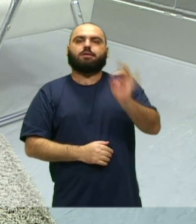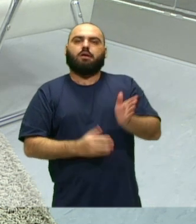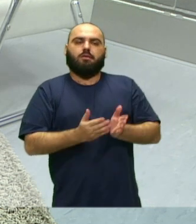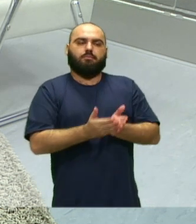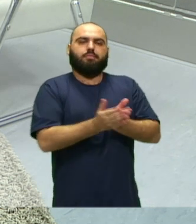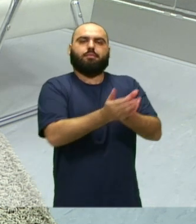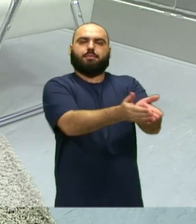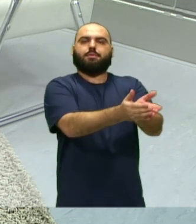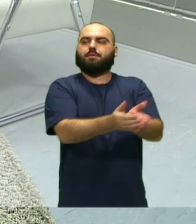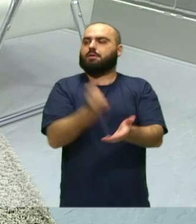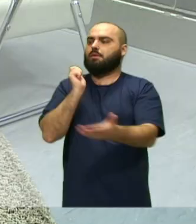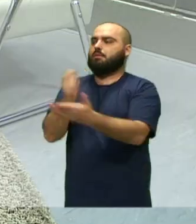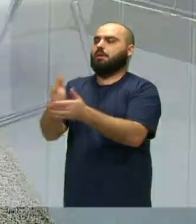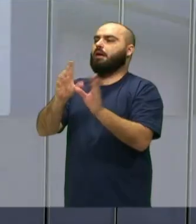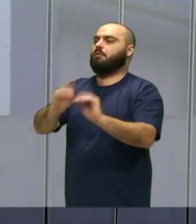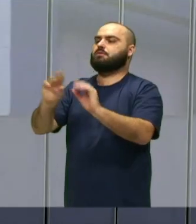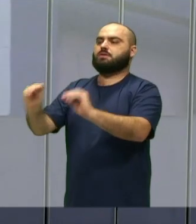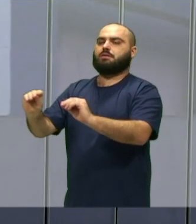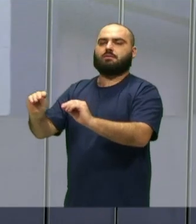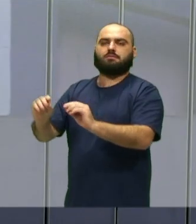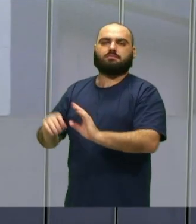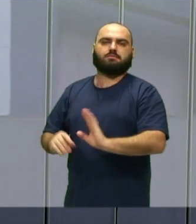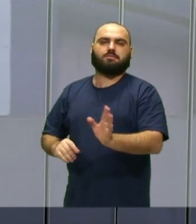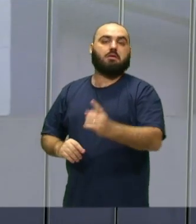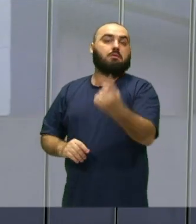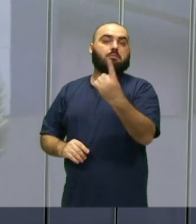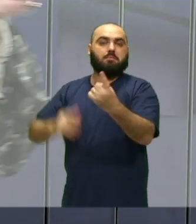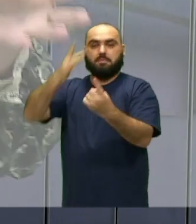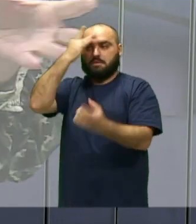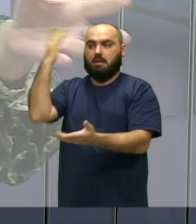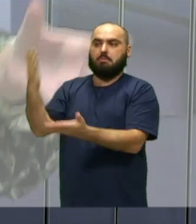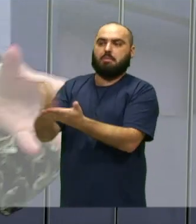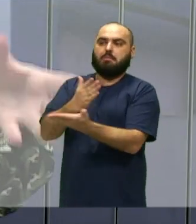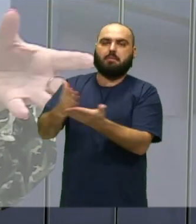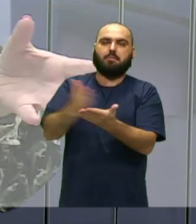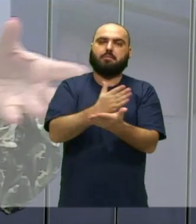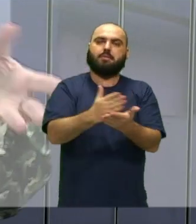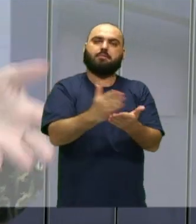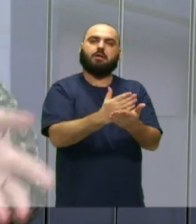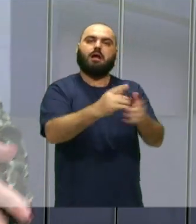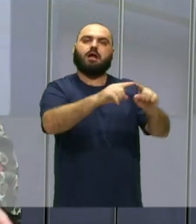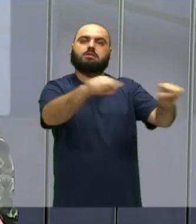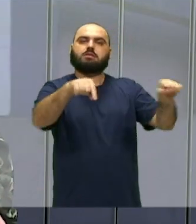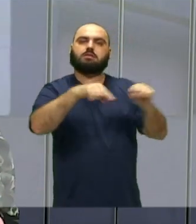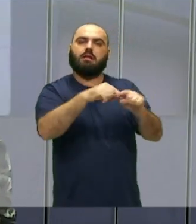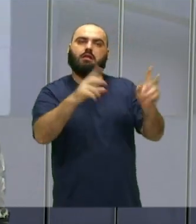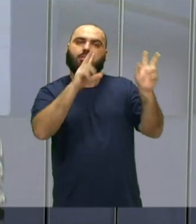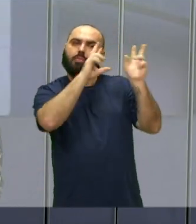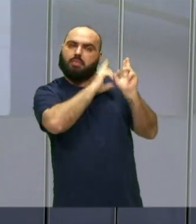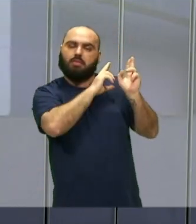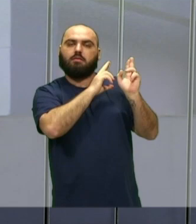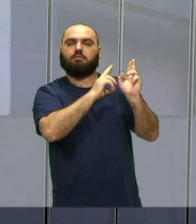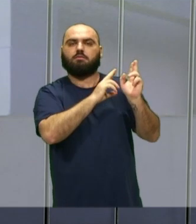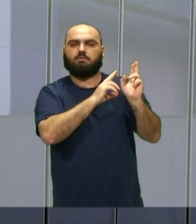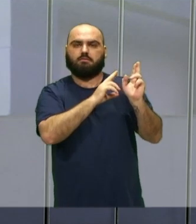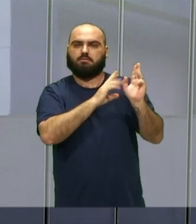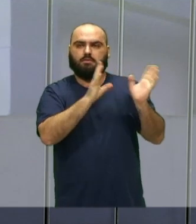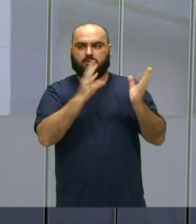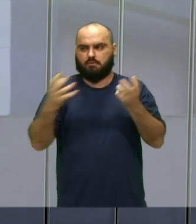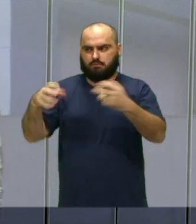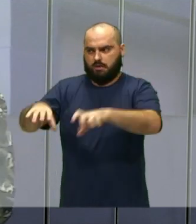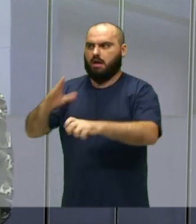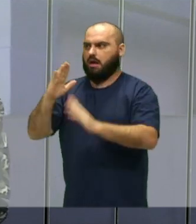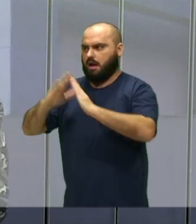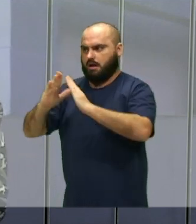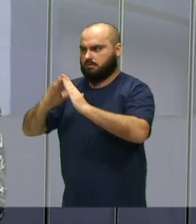comprar só colchão para dar para as pessoas, botar uma pessoa para dividir e abrir salas para as pessoas dormir na casa que enche. A gente não quer que ela enche.